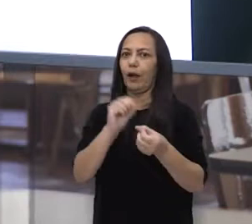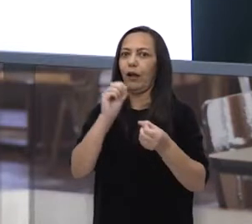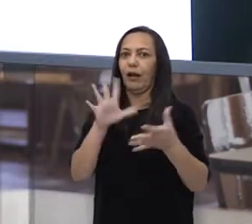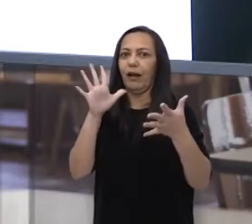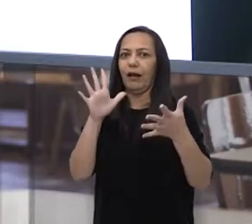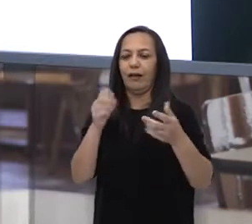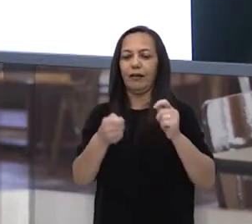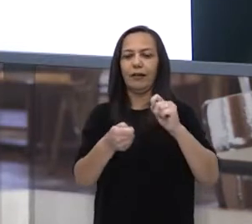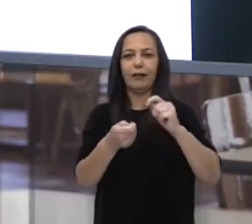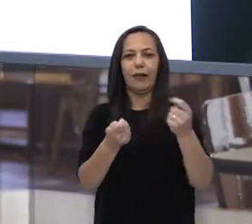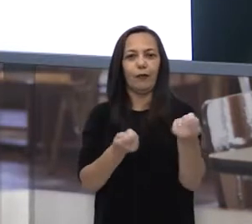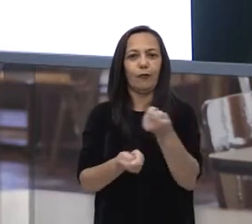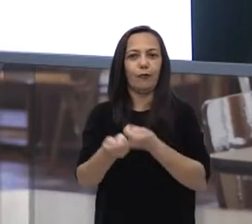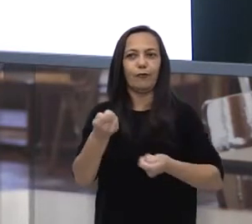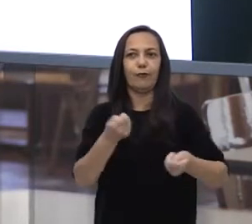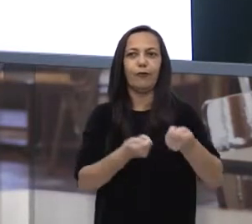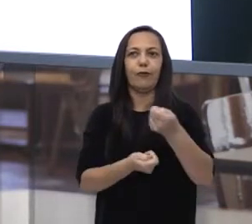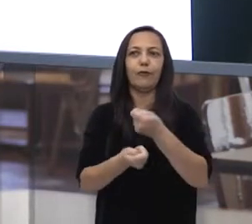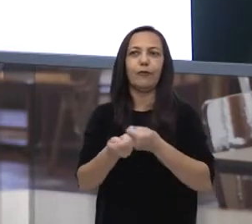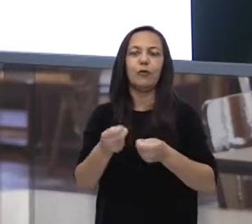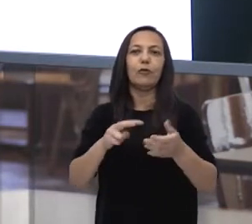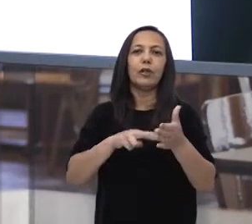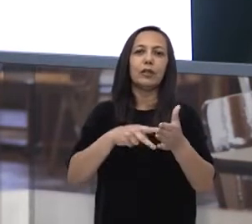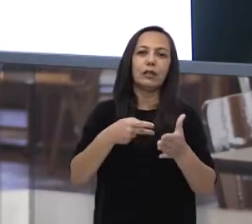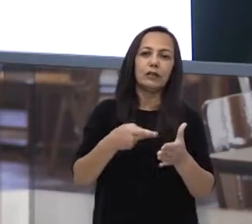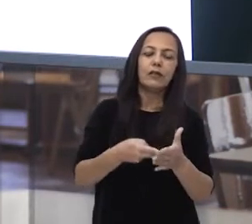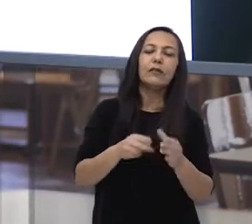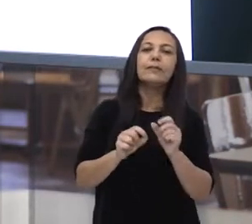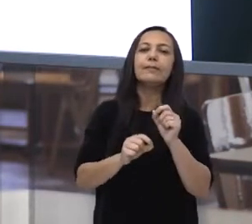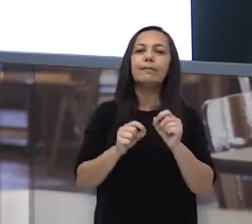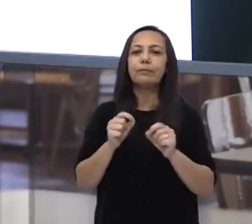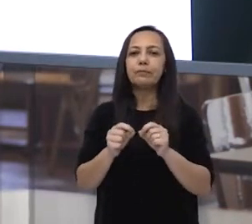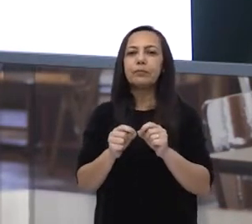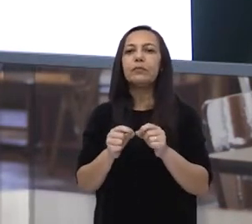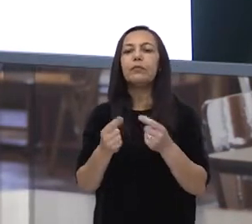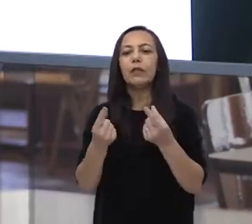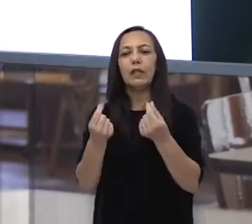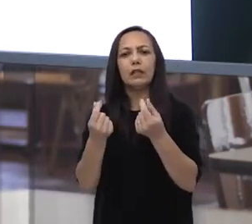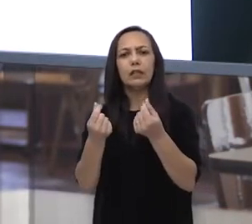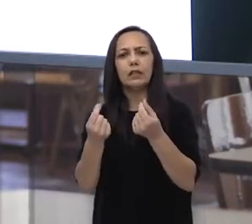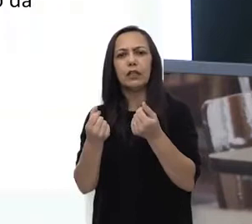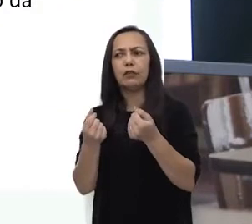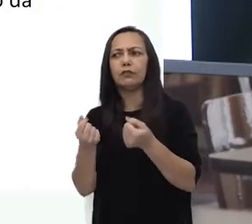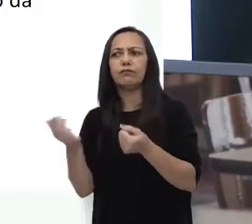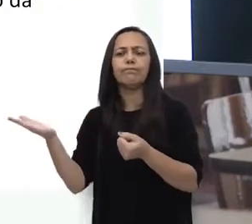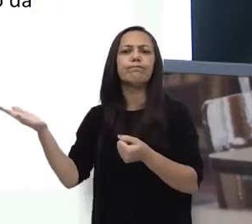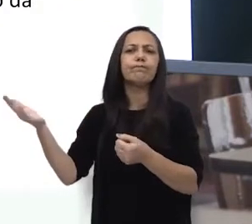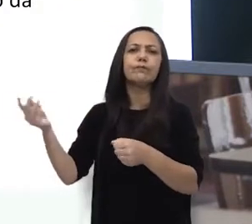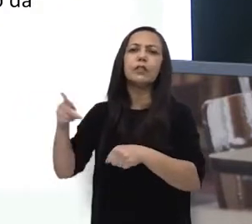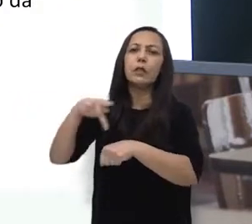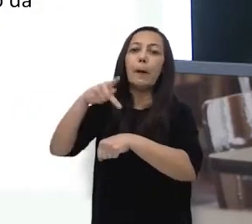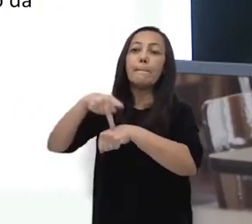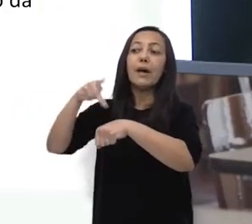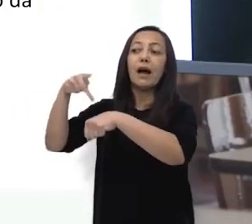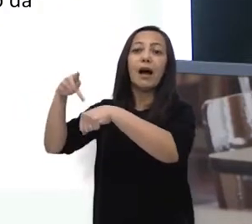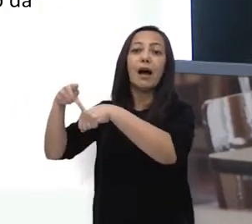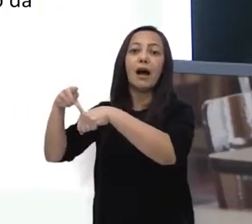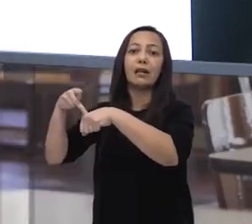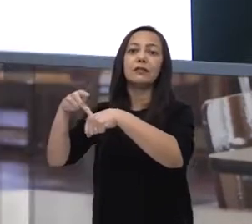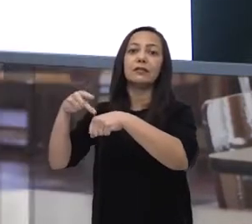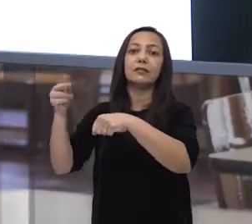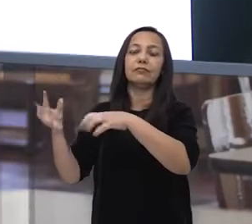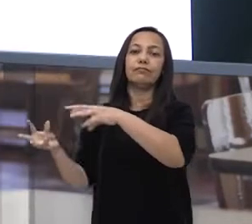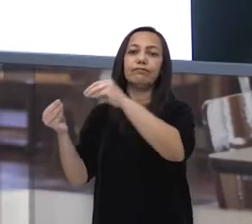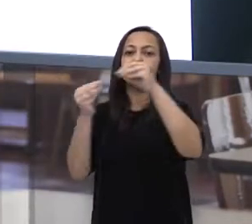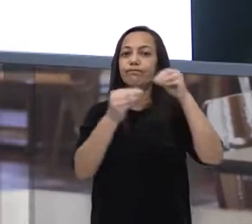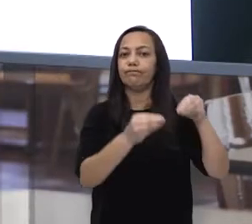chamam, né? A abertura do capital estrangeiro, então, novamente, mais investimento vindo de fora, investimento em infraestrutura.